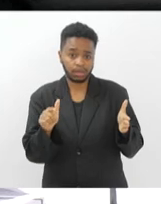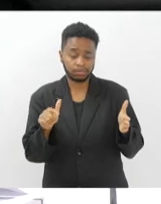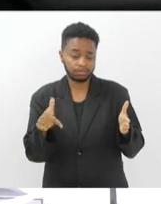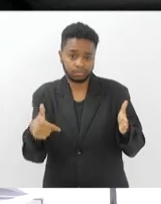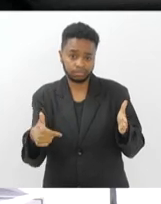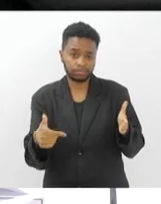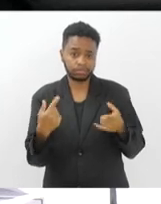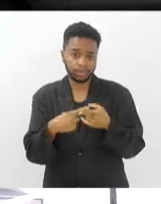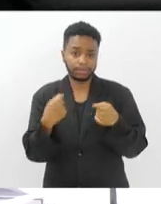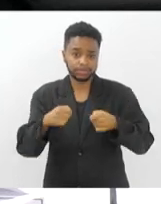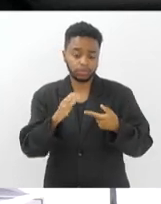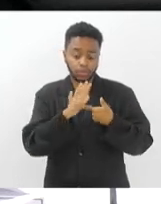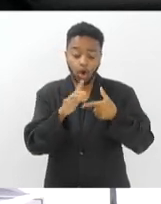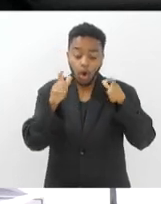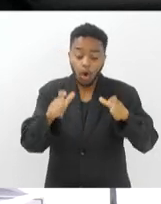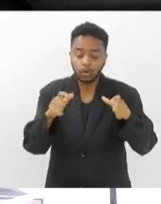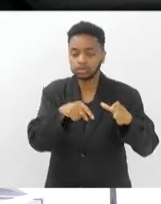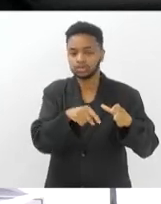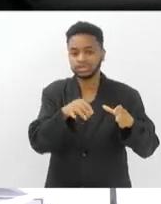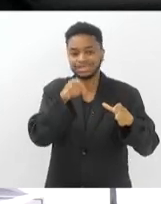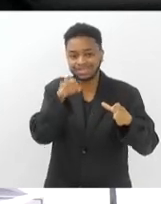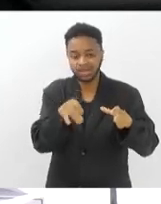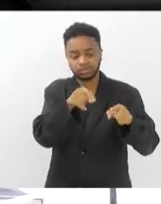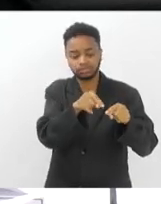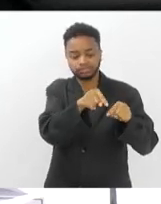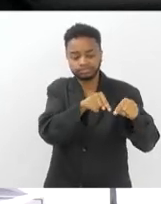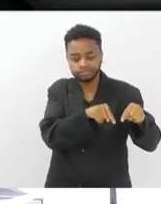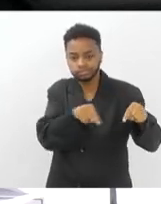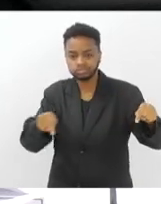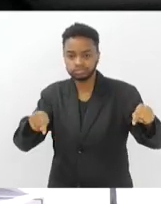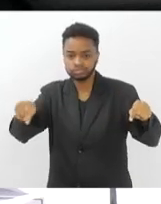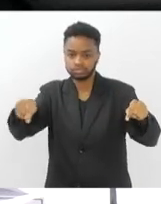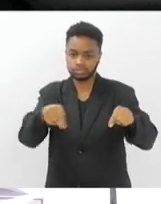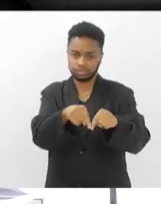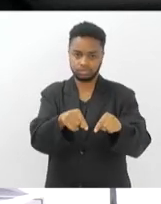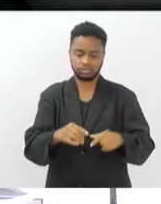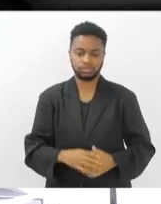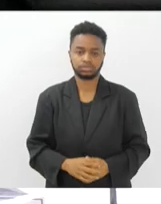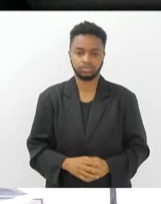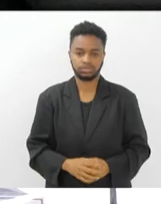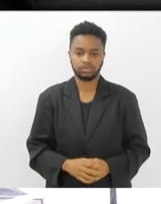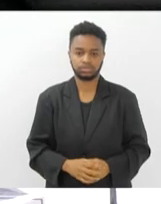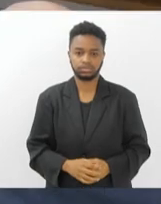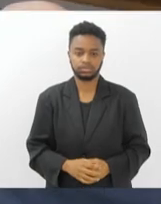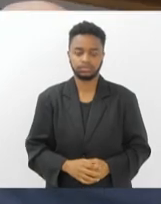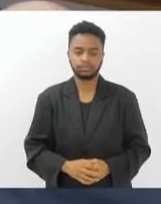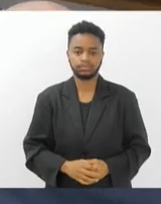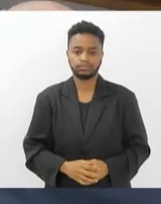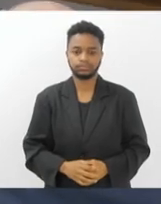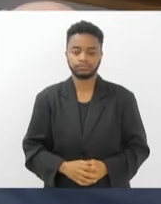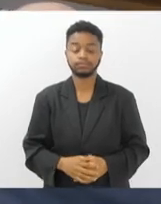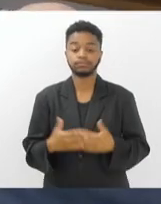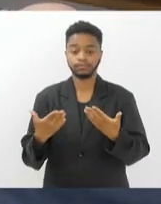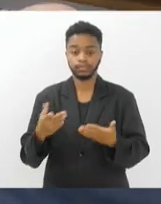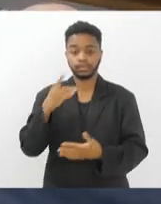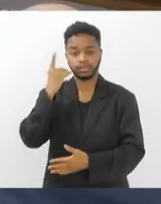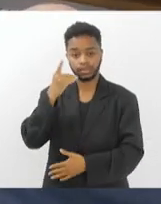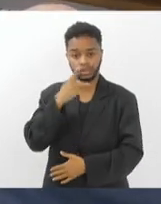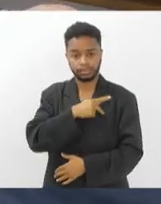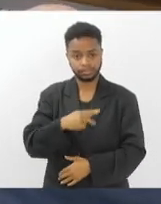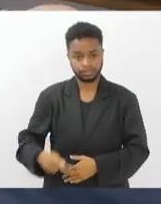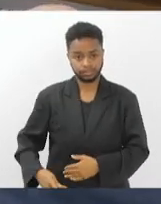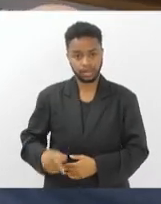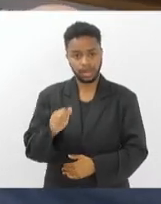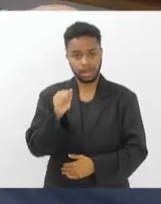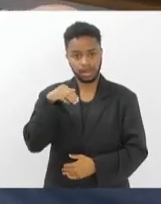Não sei se o Mink concorda. Perfeito. Deputado Mink. Deputado Mink, deputado Pasolini, deputada Célia. Deputado presidente Rodrigo